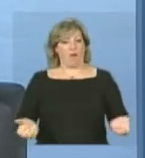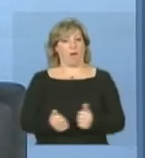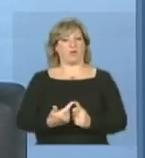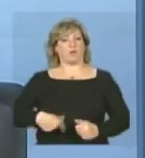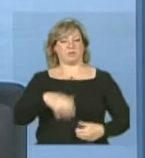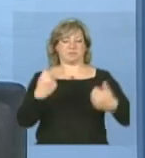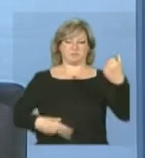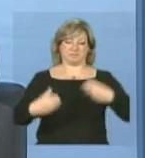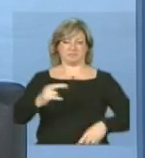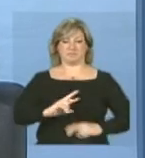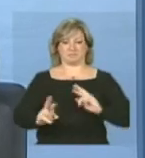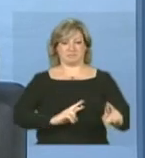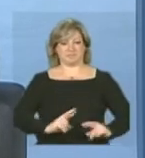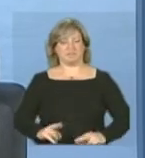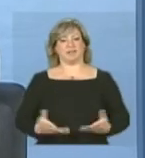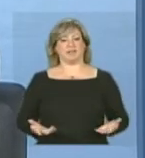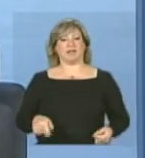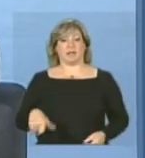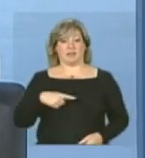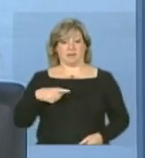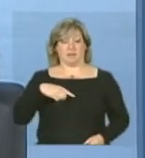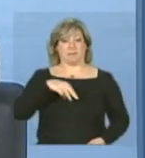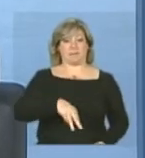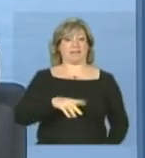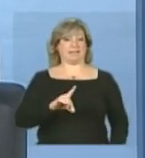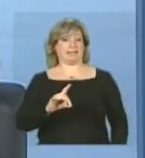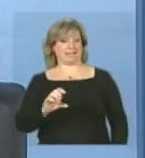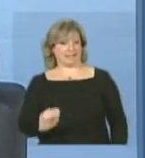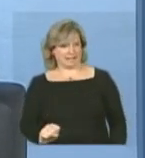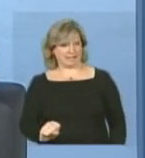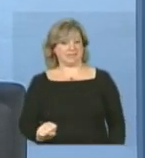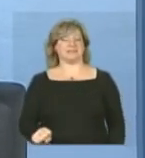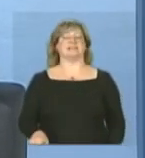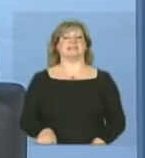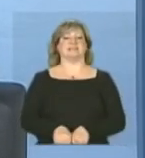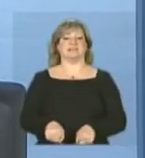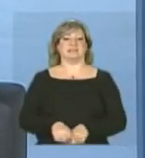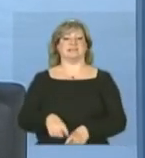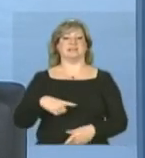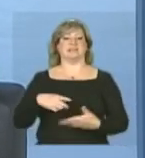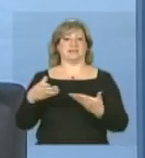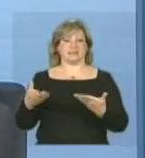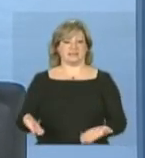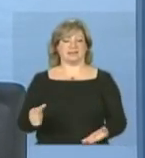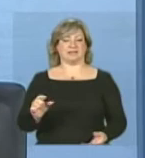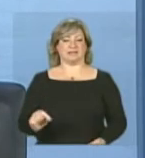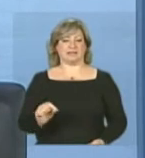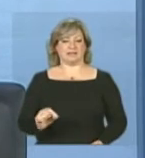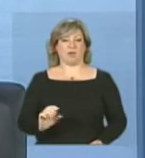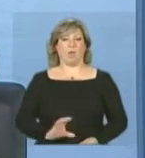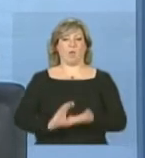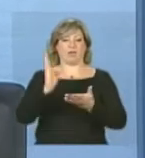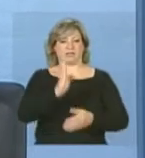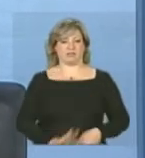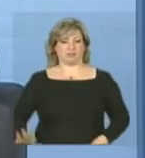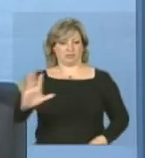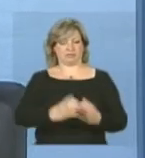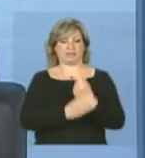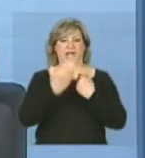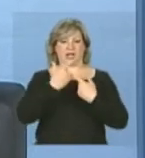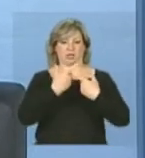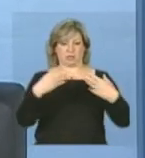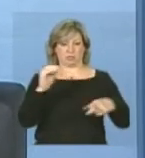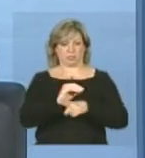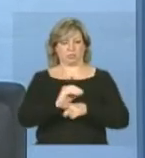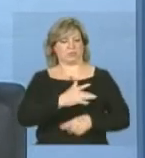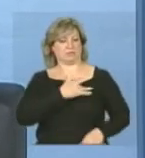dos últimos dois blocos. O Ministério do Desenvolvimento Social e Combate à Fome, o MDS, o Conselho Nacional de Segurança